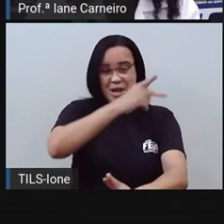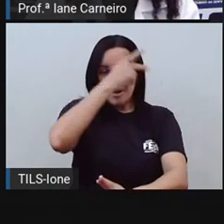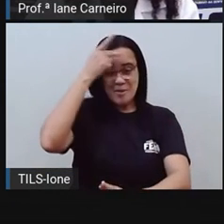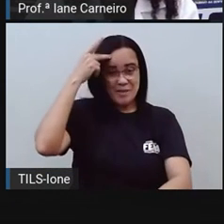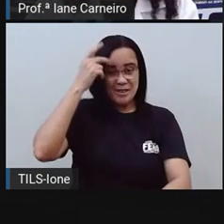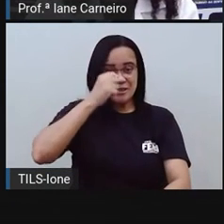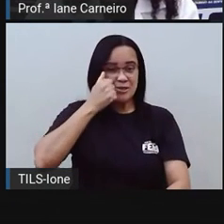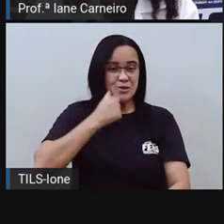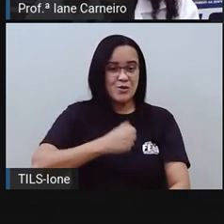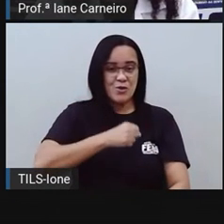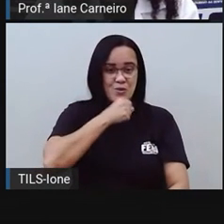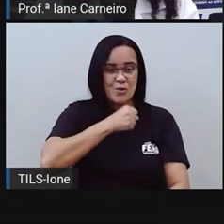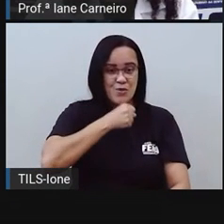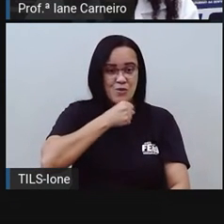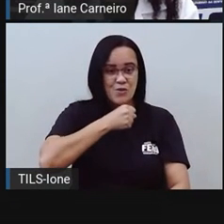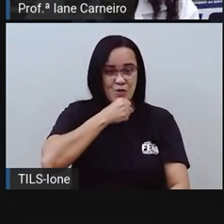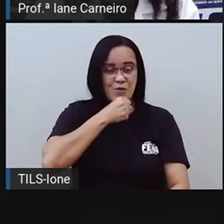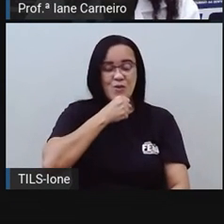Se você estiver